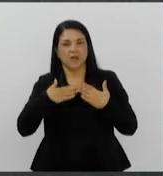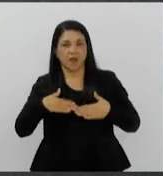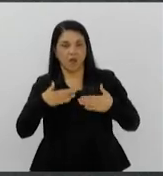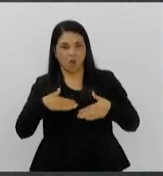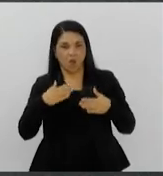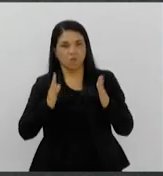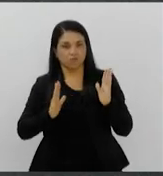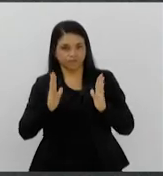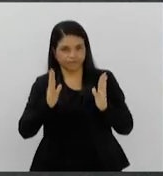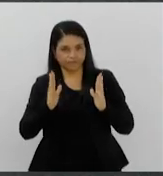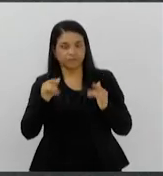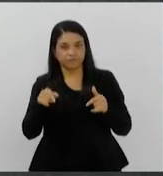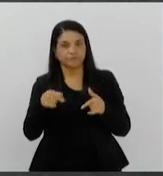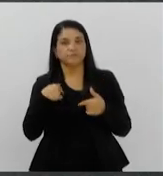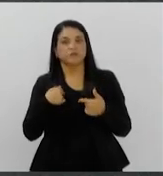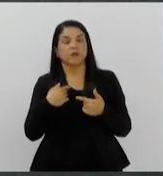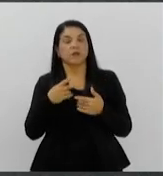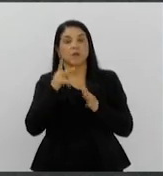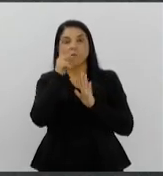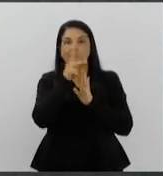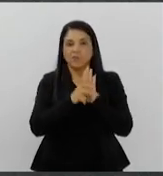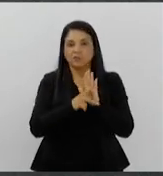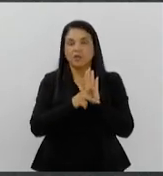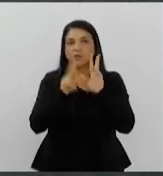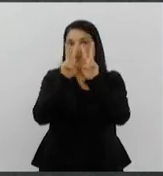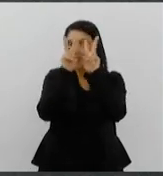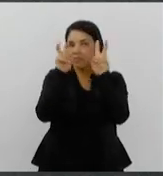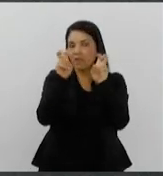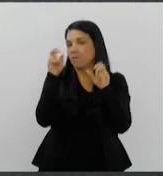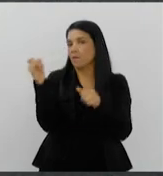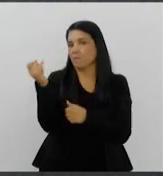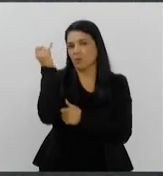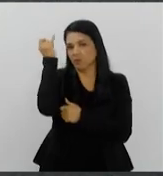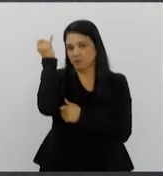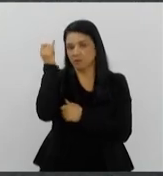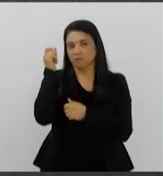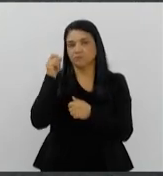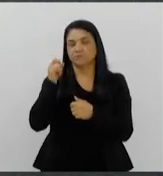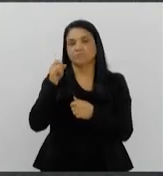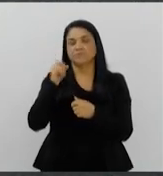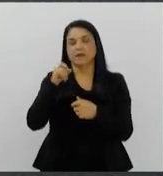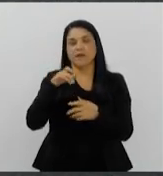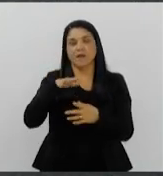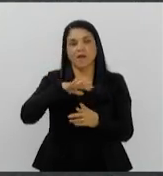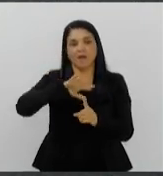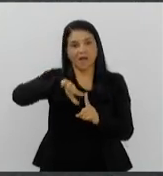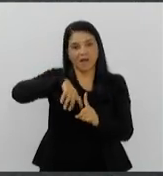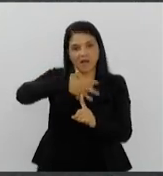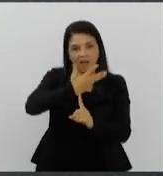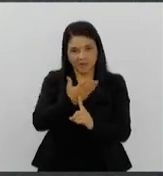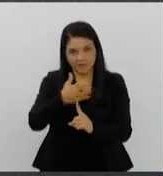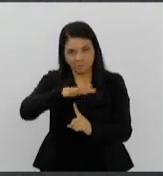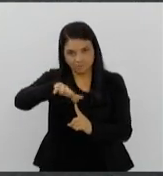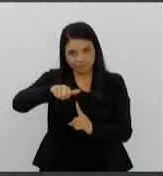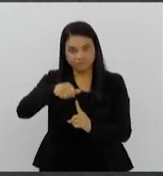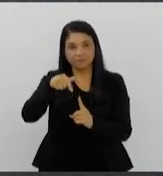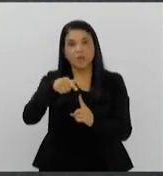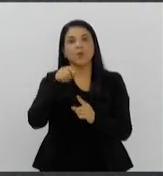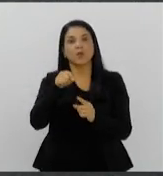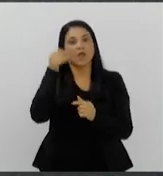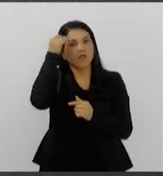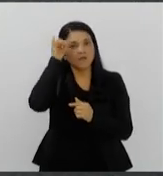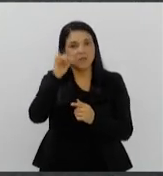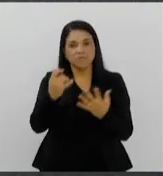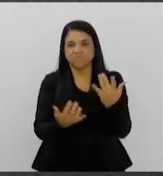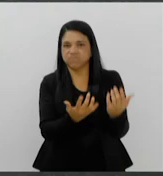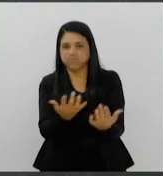com o projeto que é o tema do momento, pelo menos para a área ambiental, que é a prevenção dos incêndios. Nós temos um